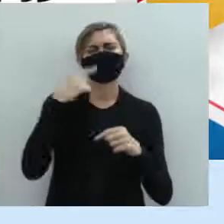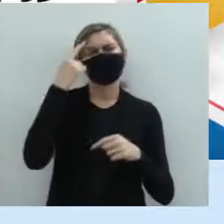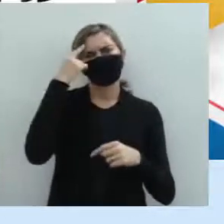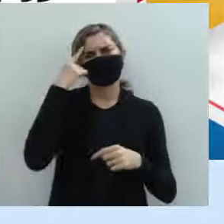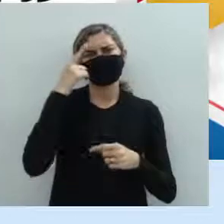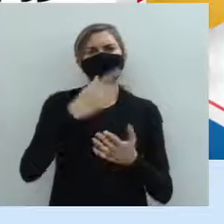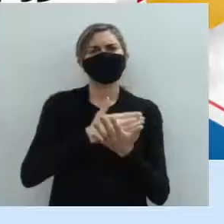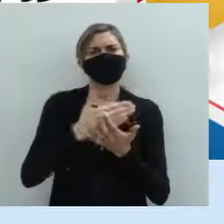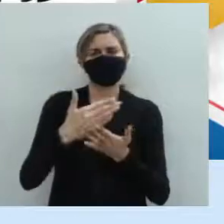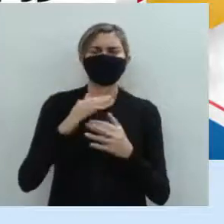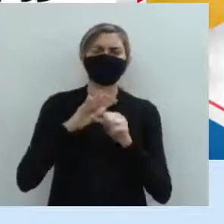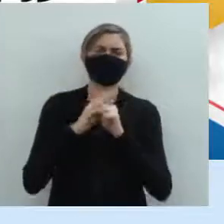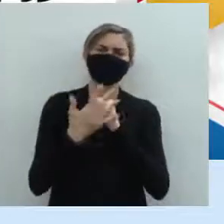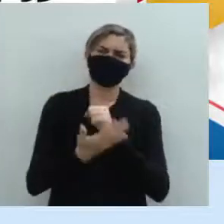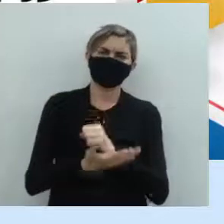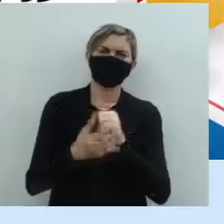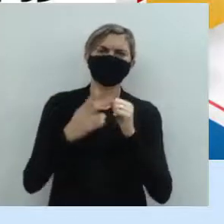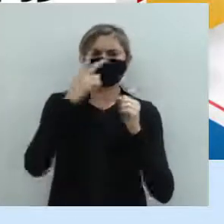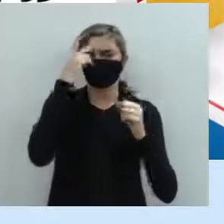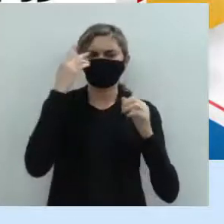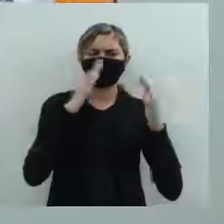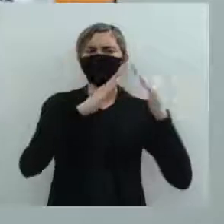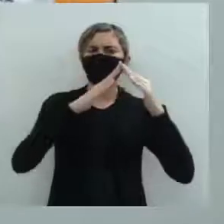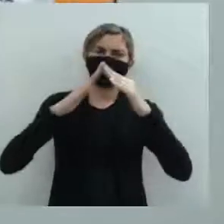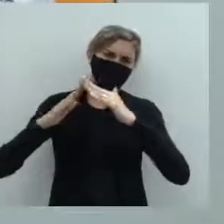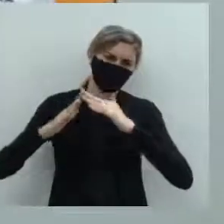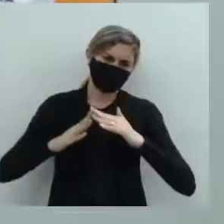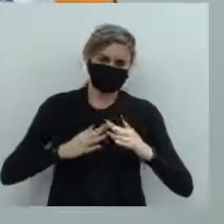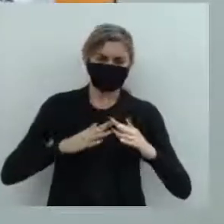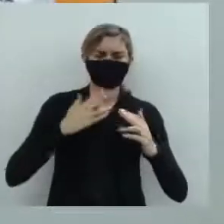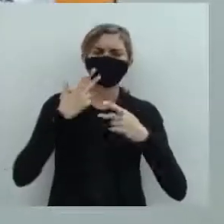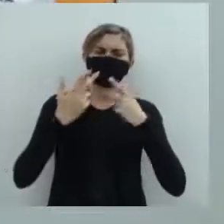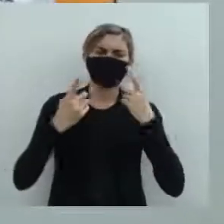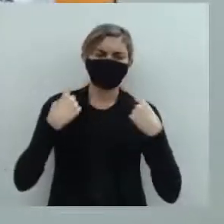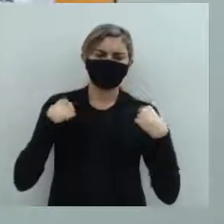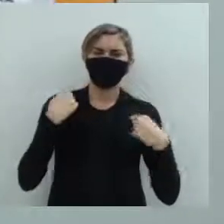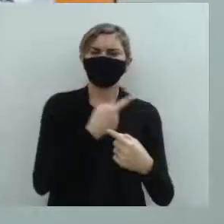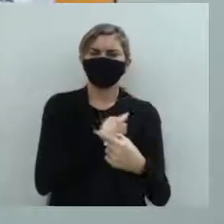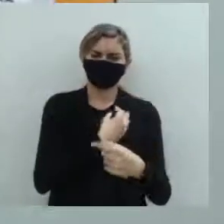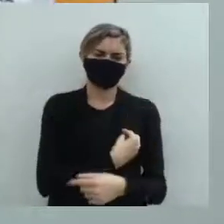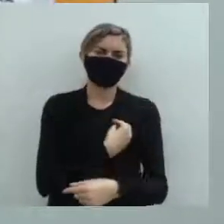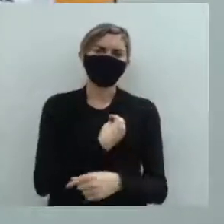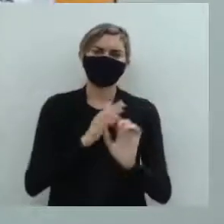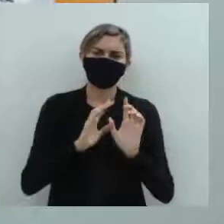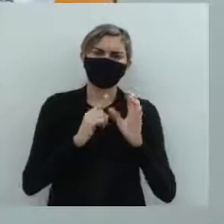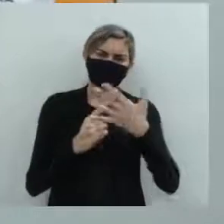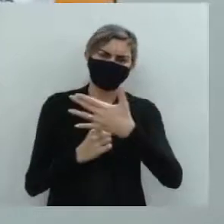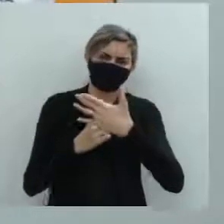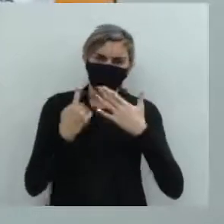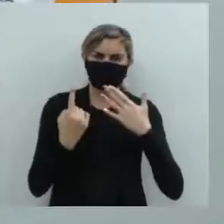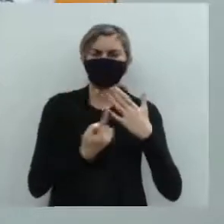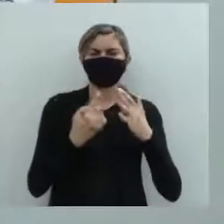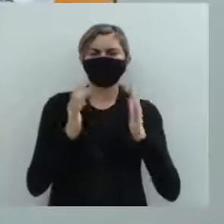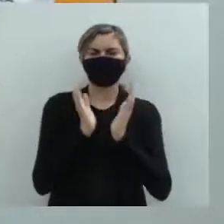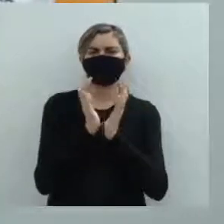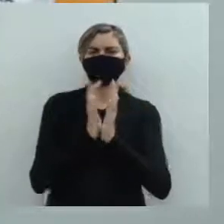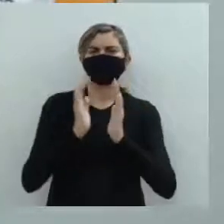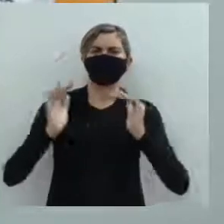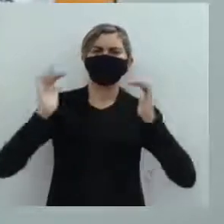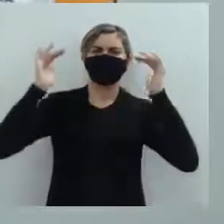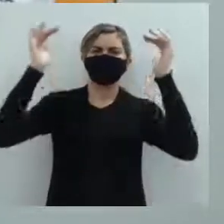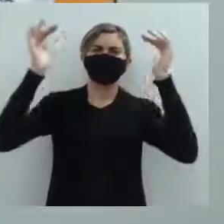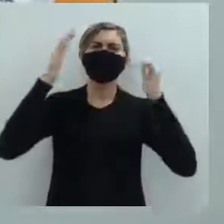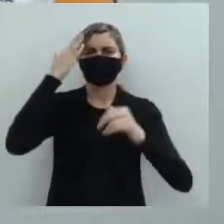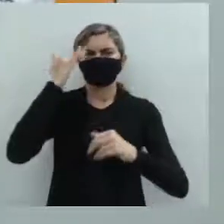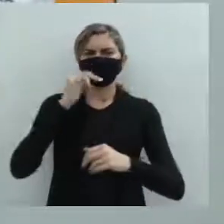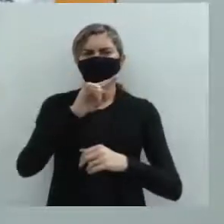no início da pandemia, quando todo mundo foi para casa para dizer assim, nós vamos viver do isolamento social, o que é que a classe média fez? Vocês